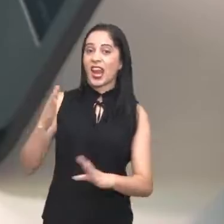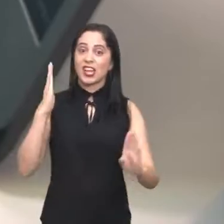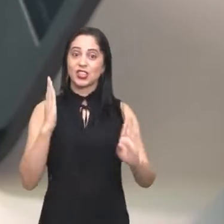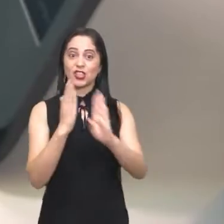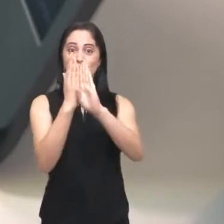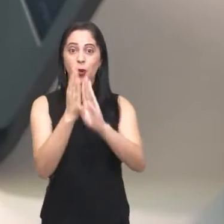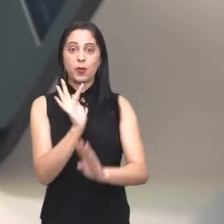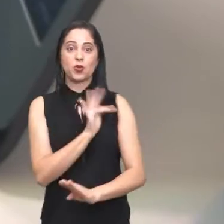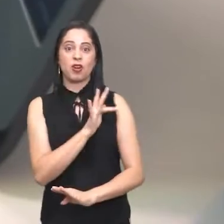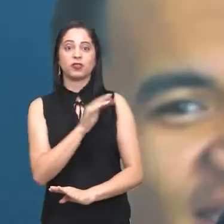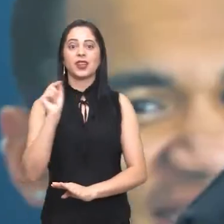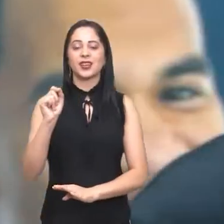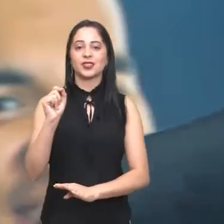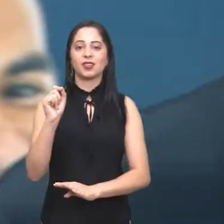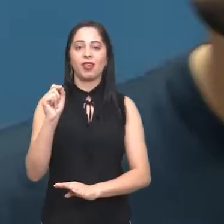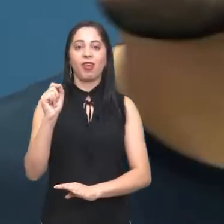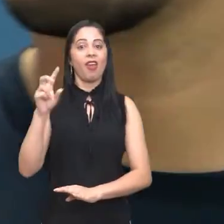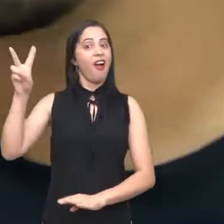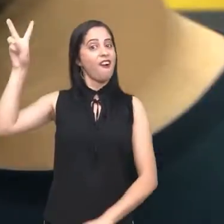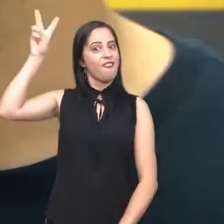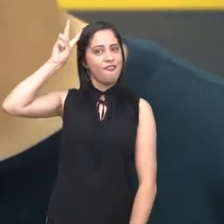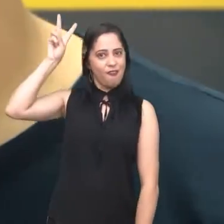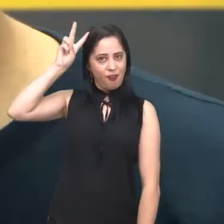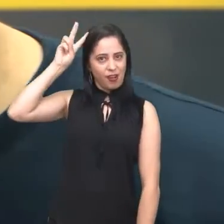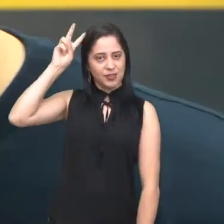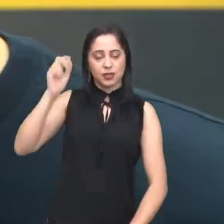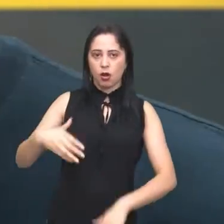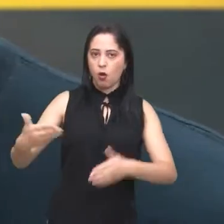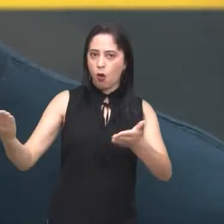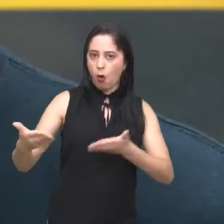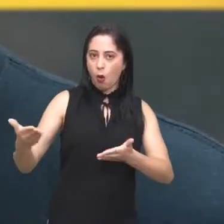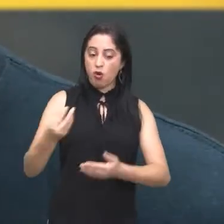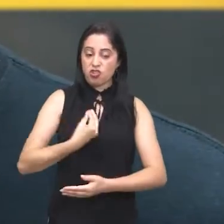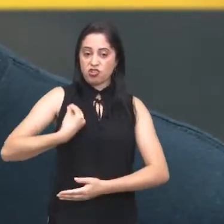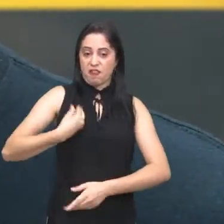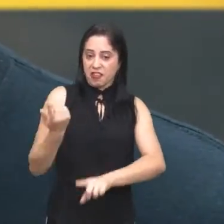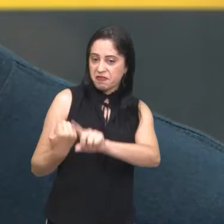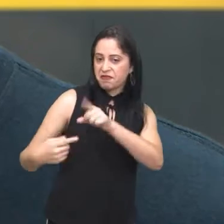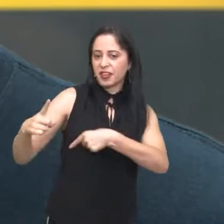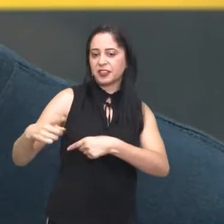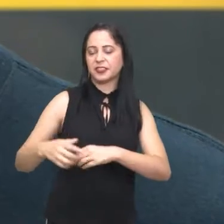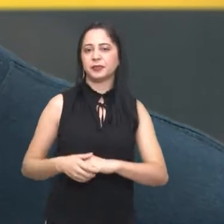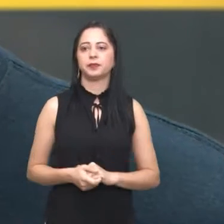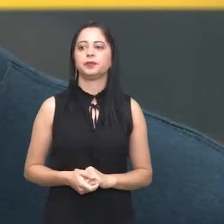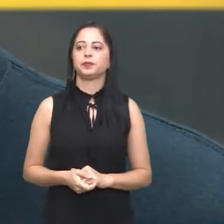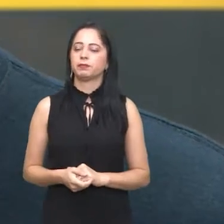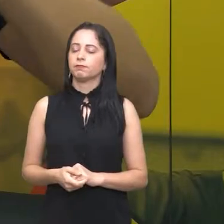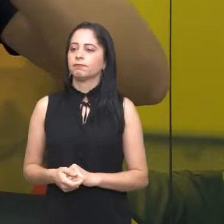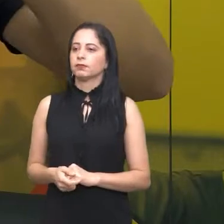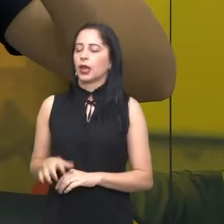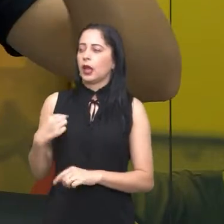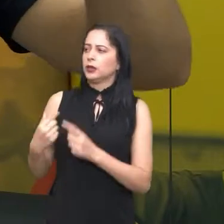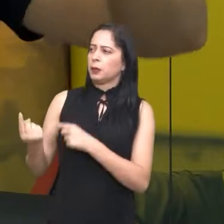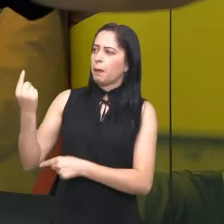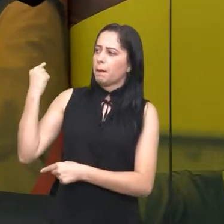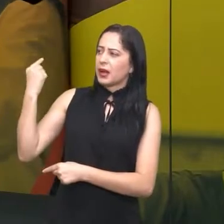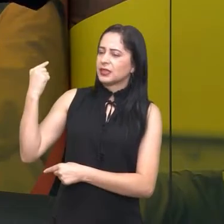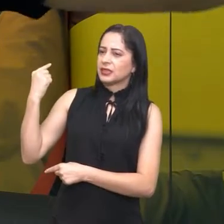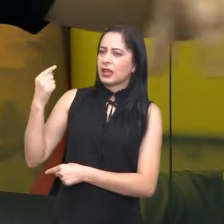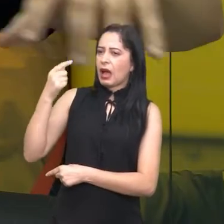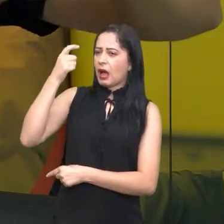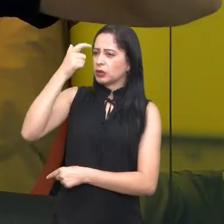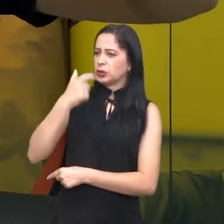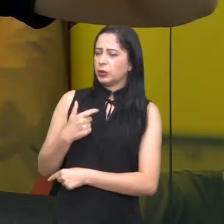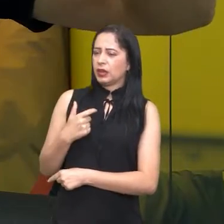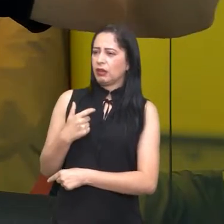Fundas a sua vocação. Hoje ele consegue colher os frutos dos ensinamentos adquiridos na Fundação. Ao sair de um